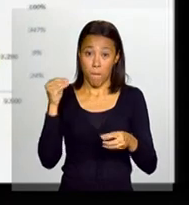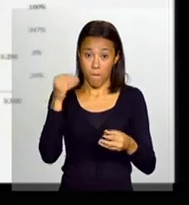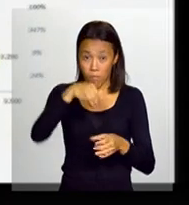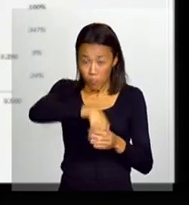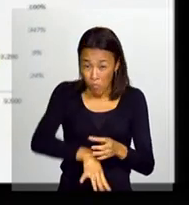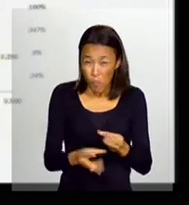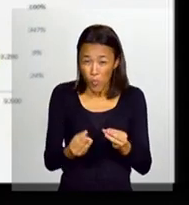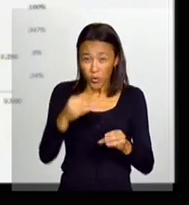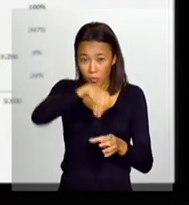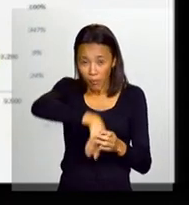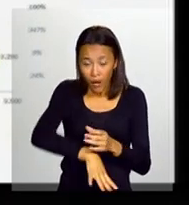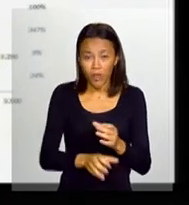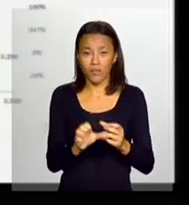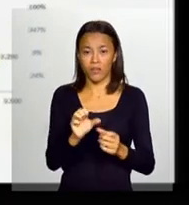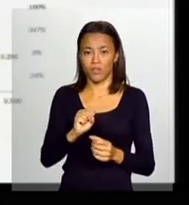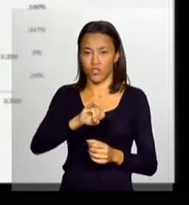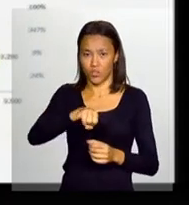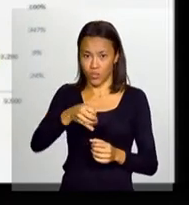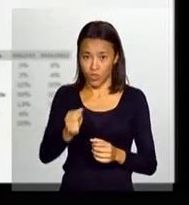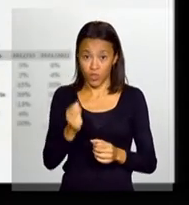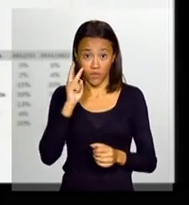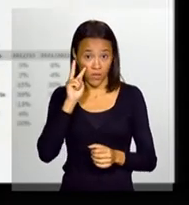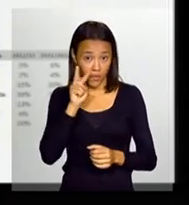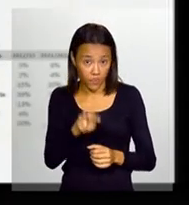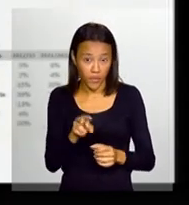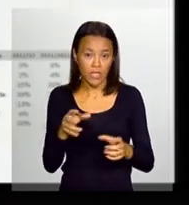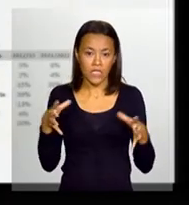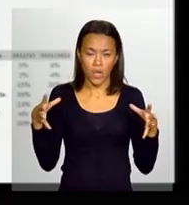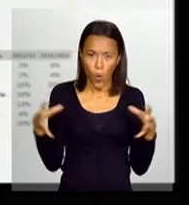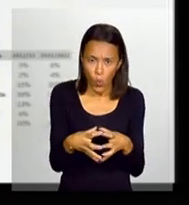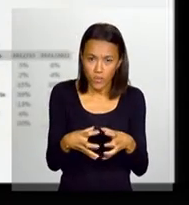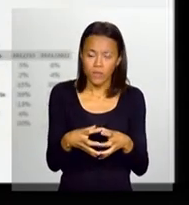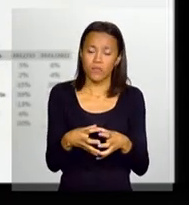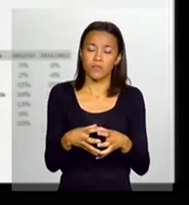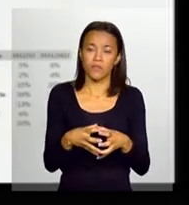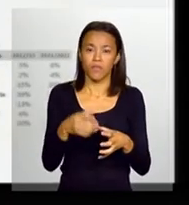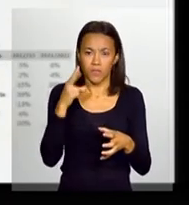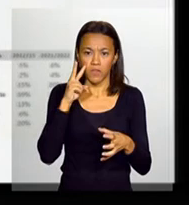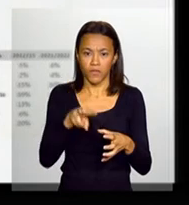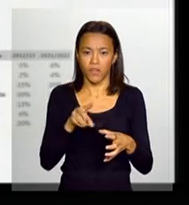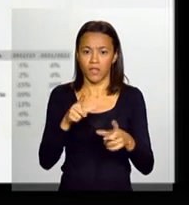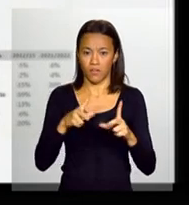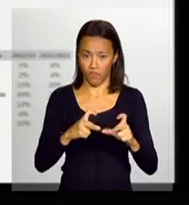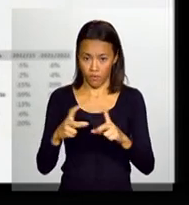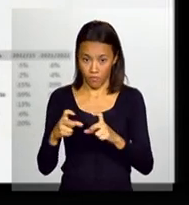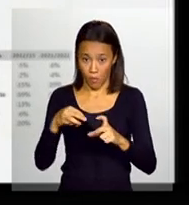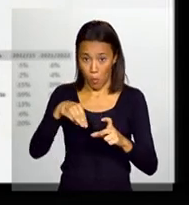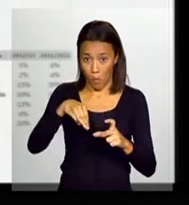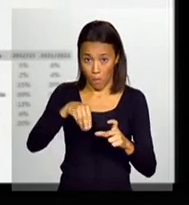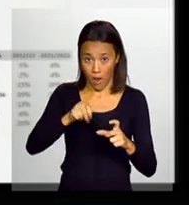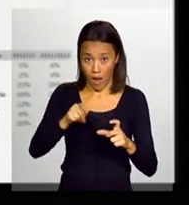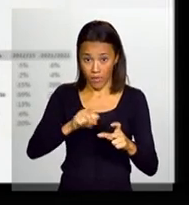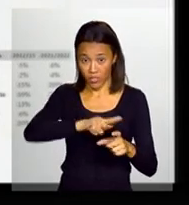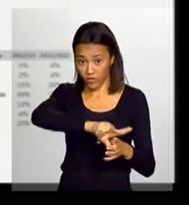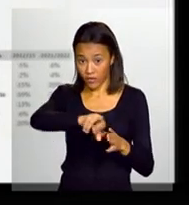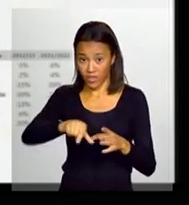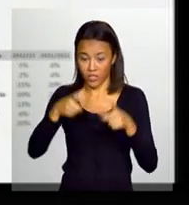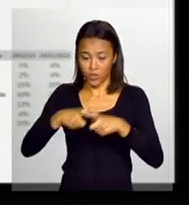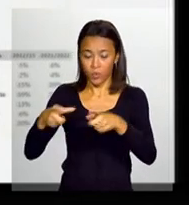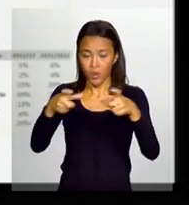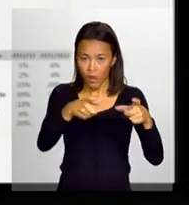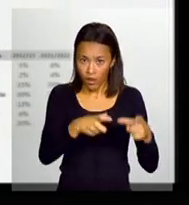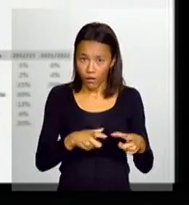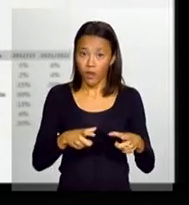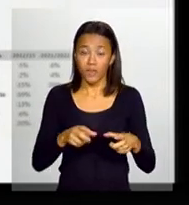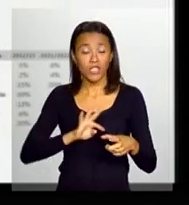né? Essa concentração, ela se dá, na verdade, aqui a gente pode ver o mapa das diferentes regiões do estado. Em